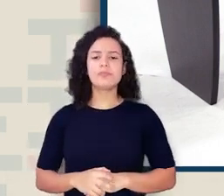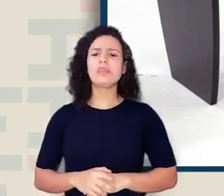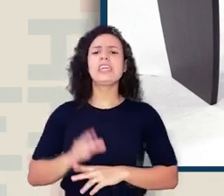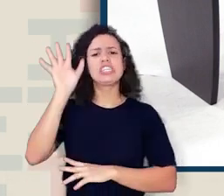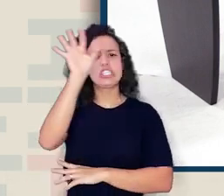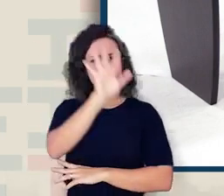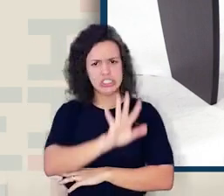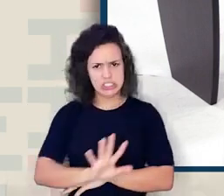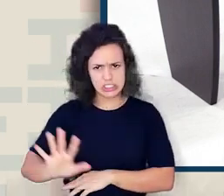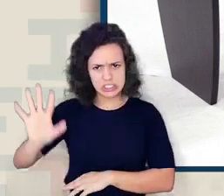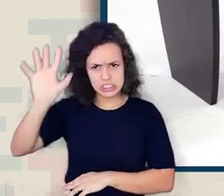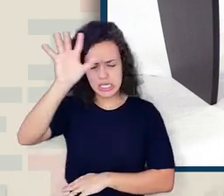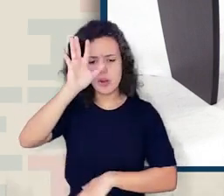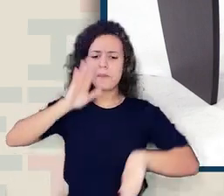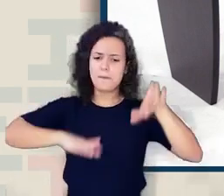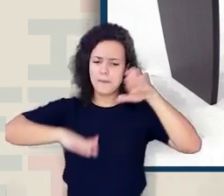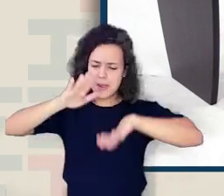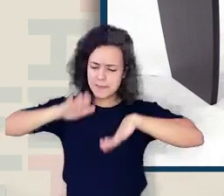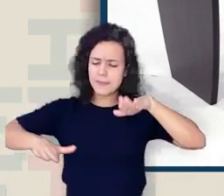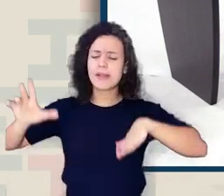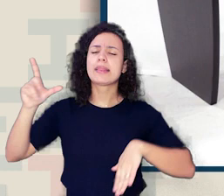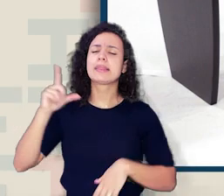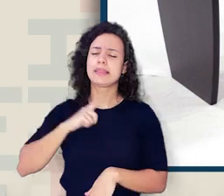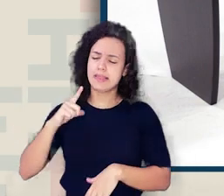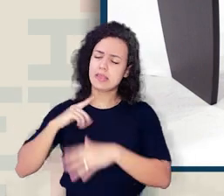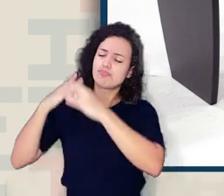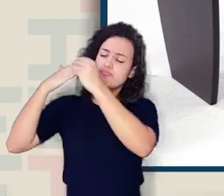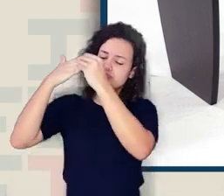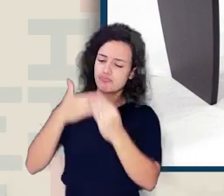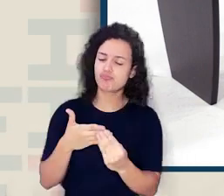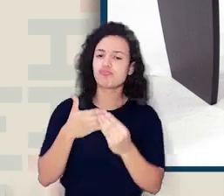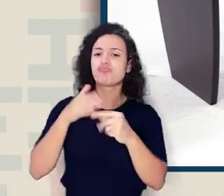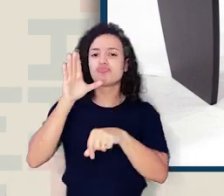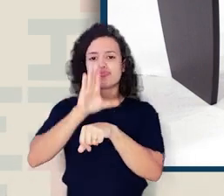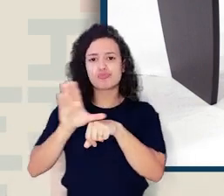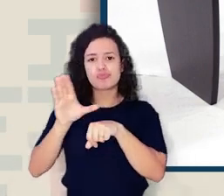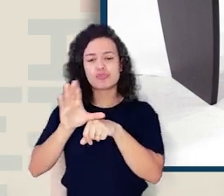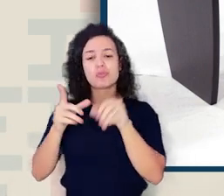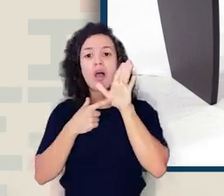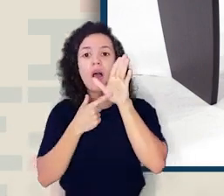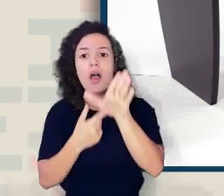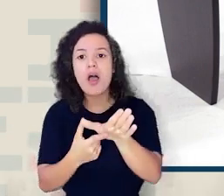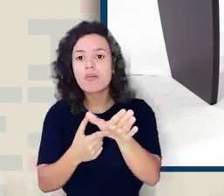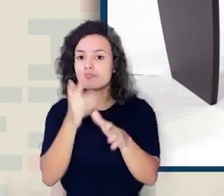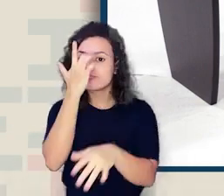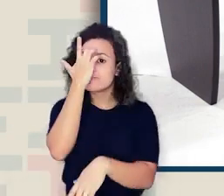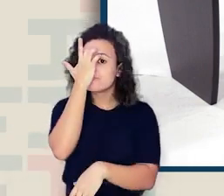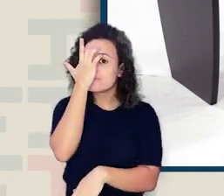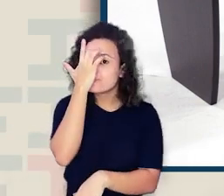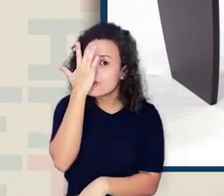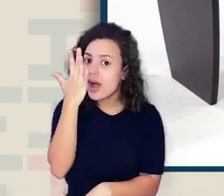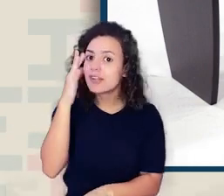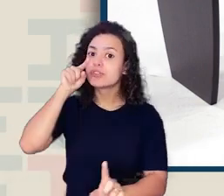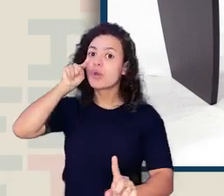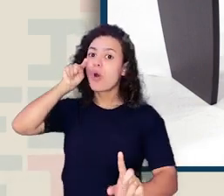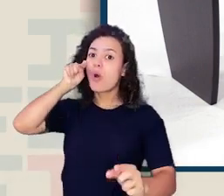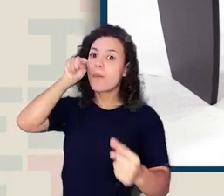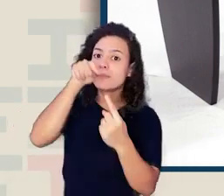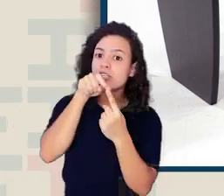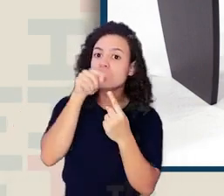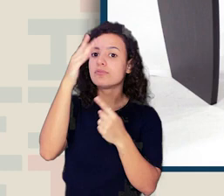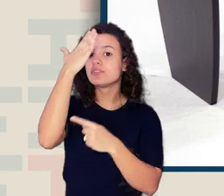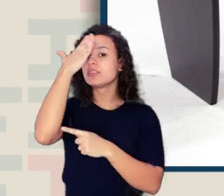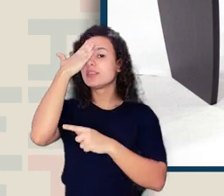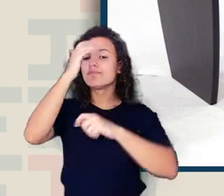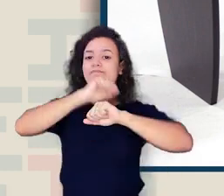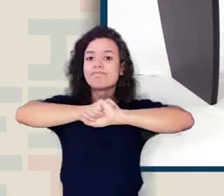De forma geral, o que nós vamos ter na nossa batucada, e que eu trouxe aqui no curso, para poder facilitar